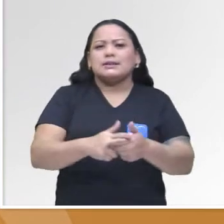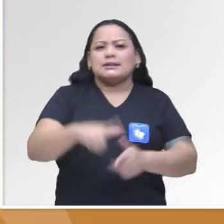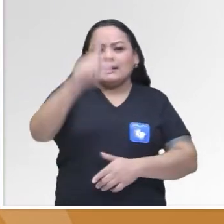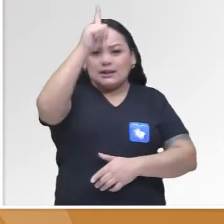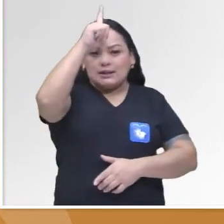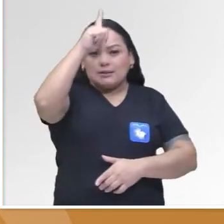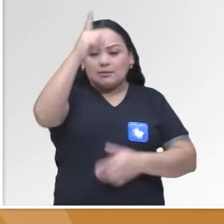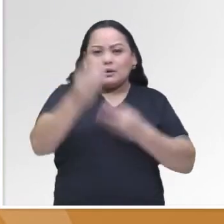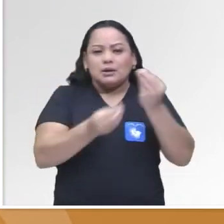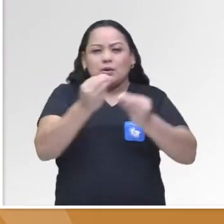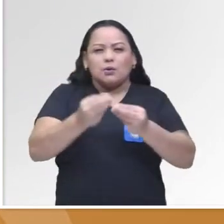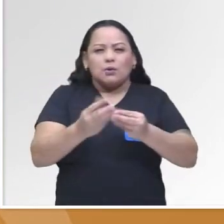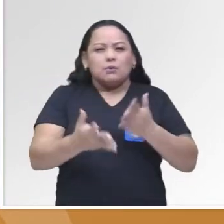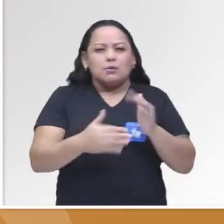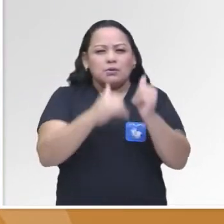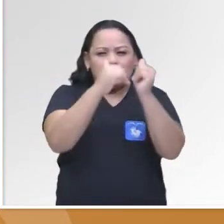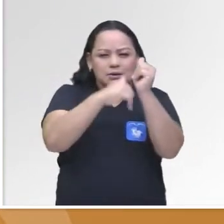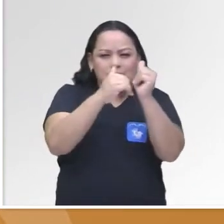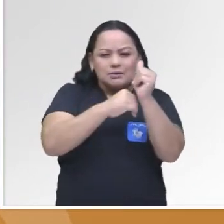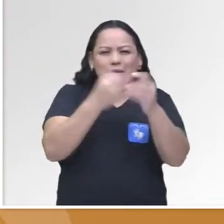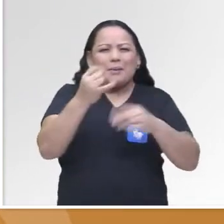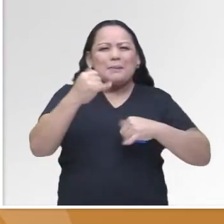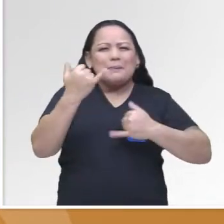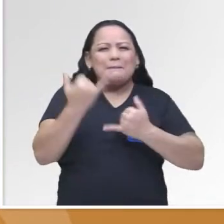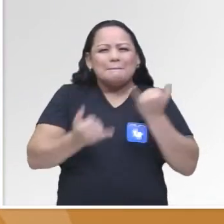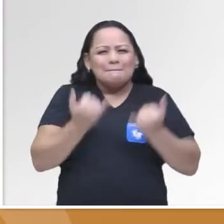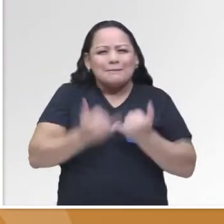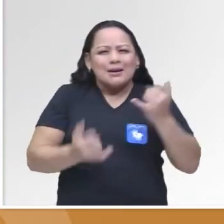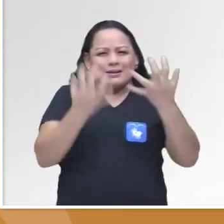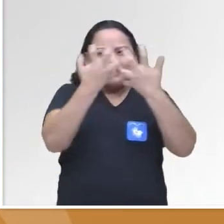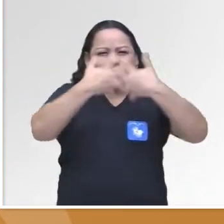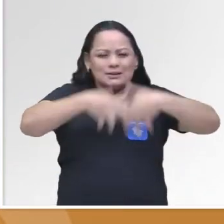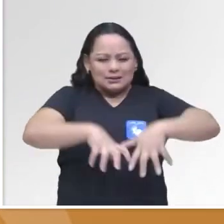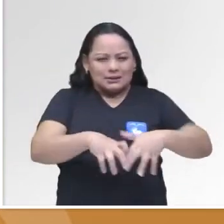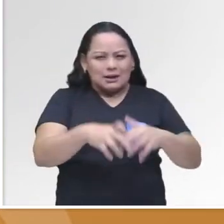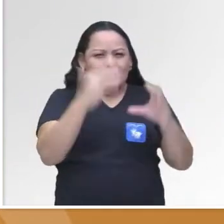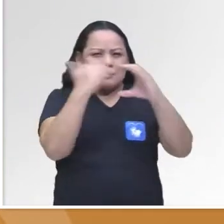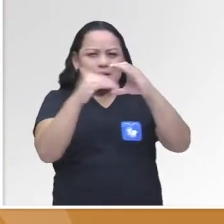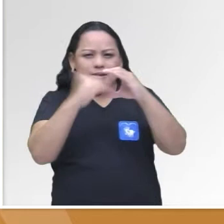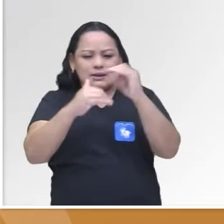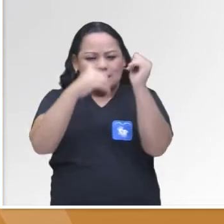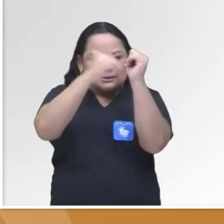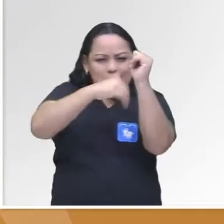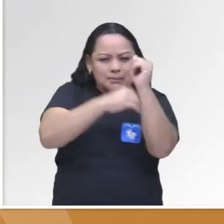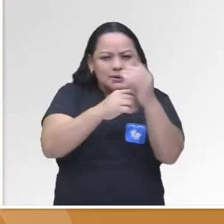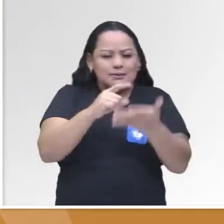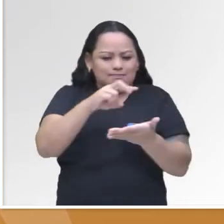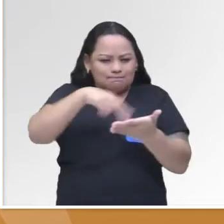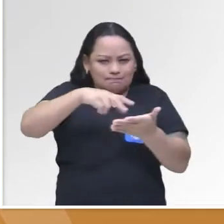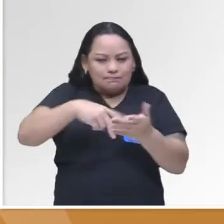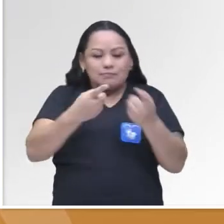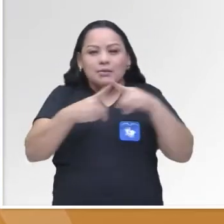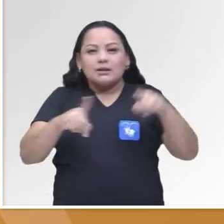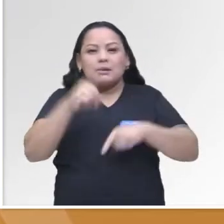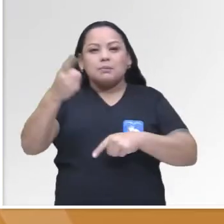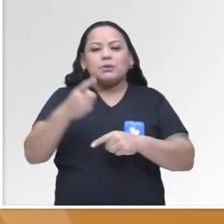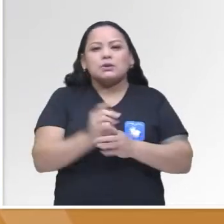da Enigma, aquela maquinazinha que decodificava as mensagens, mais tarde, os aliados vão acabar